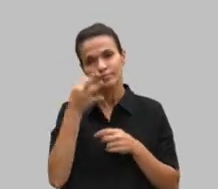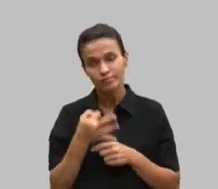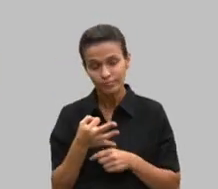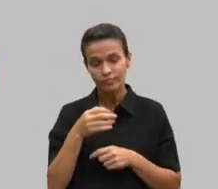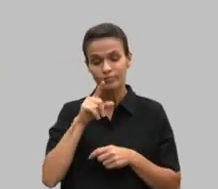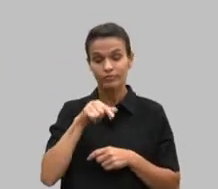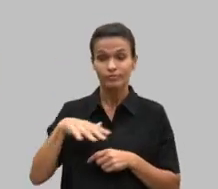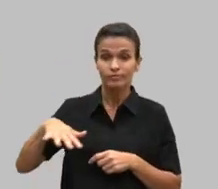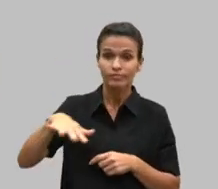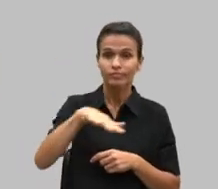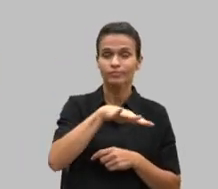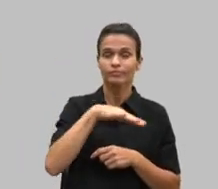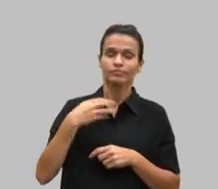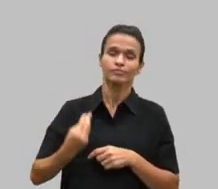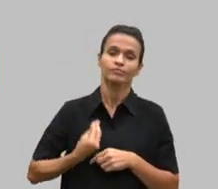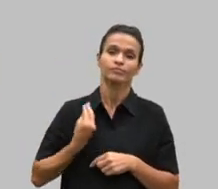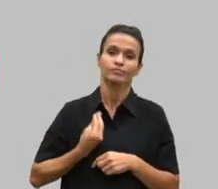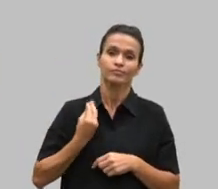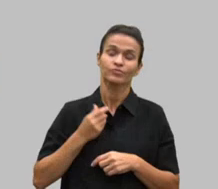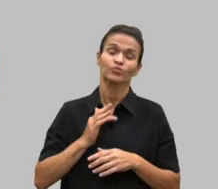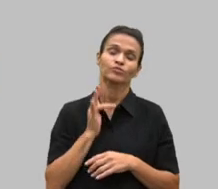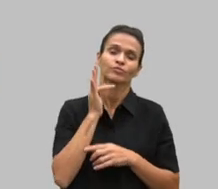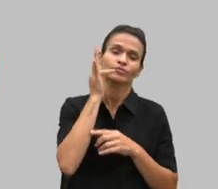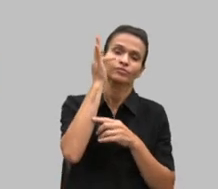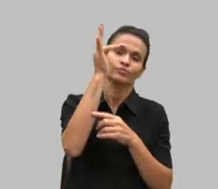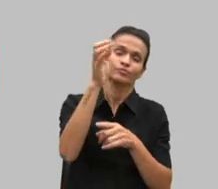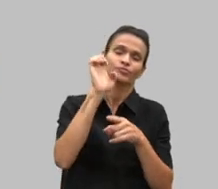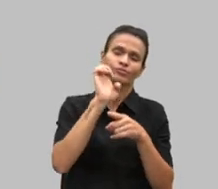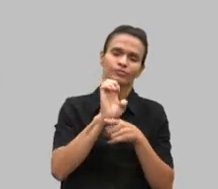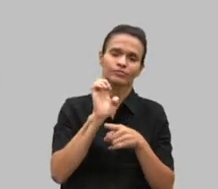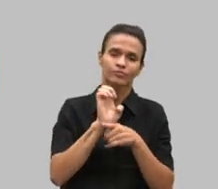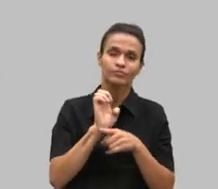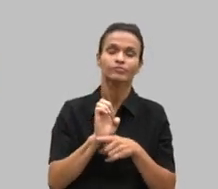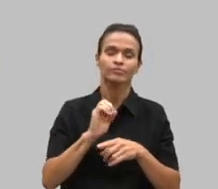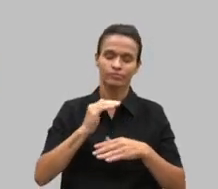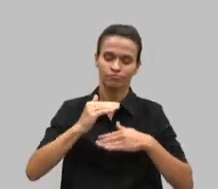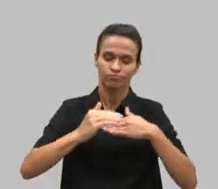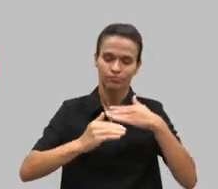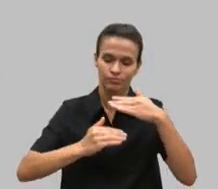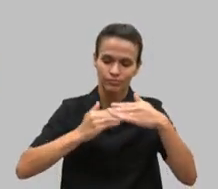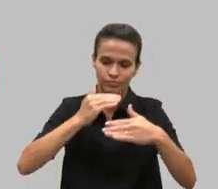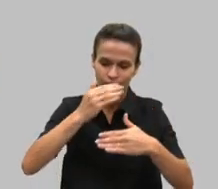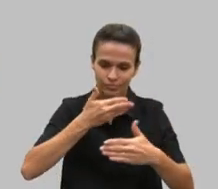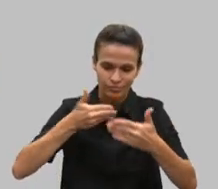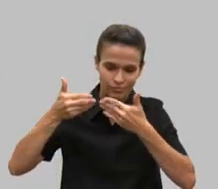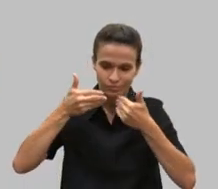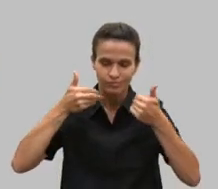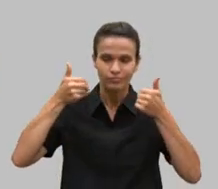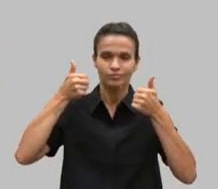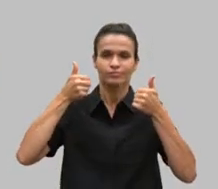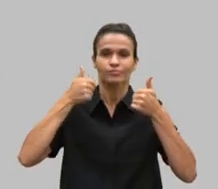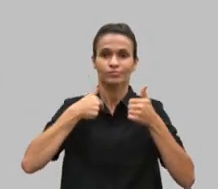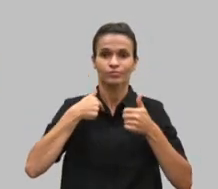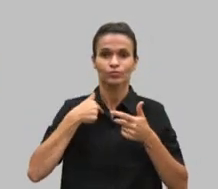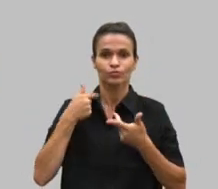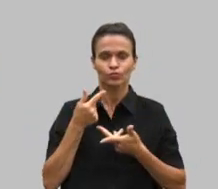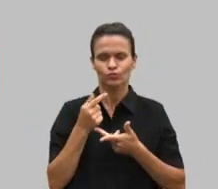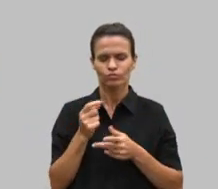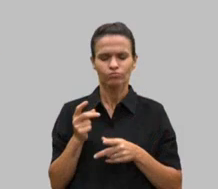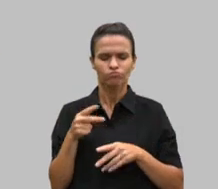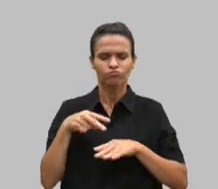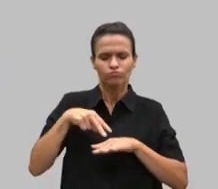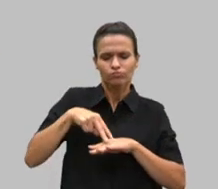espaço que nós estamos que o futuro do nosso Estado é construído Eu particularmente sou um fã do Parlamento respeito